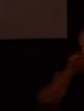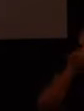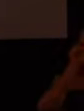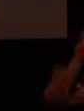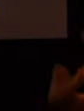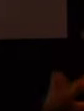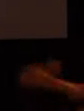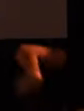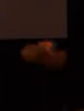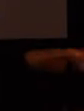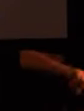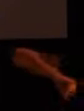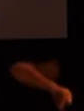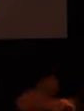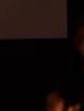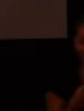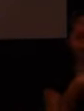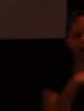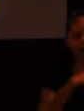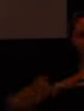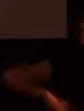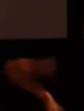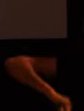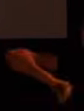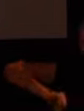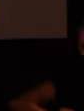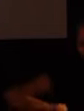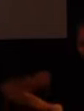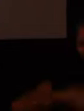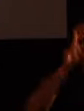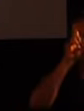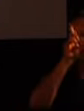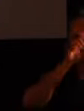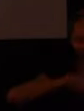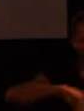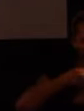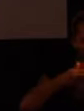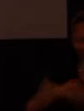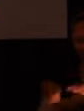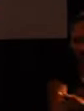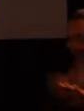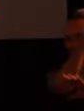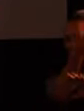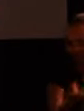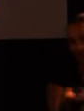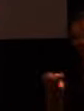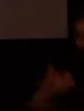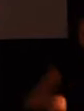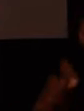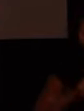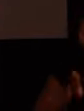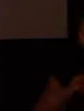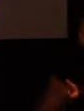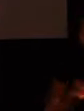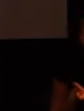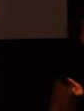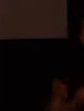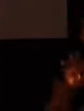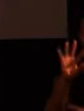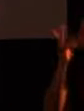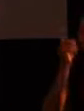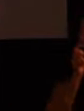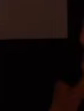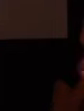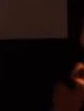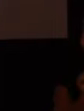gente tem um inverno muito tranquilo, que dá para a gente aproveitar a praia também no inverno, a nossa preocupação é exatamente